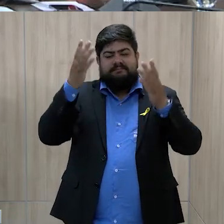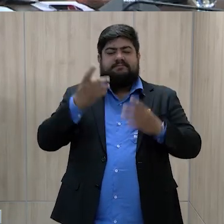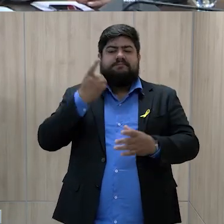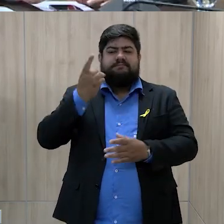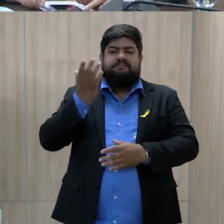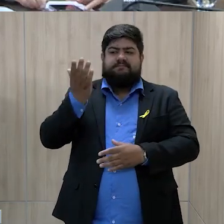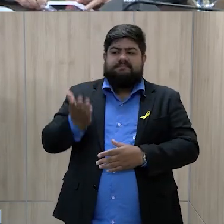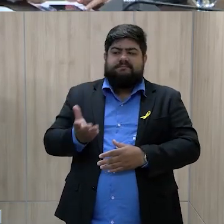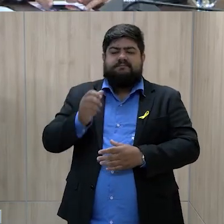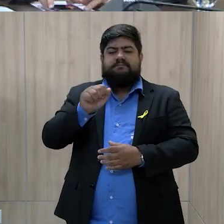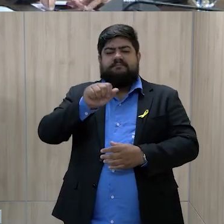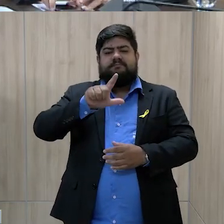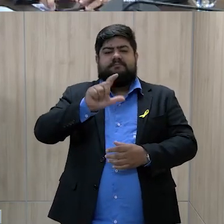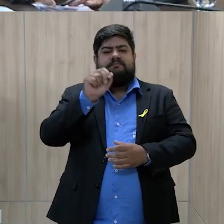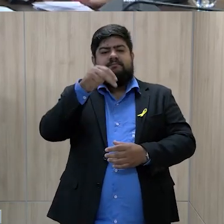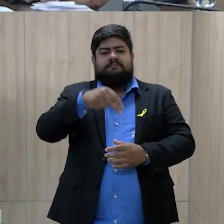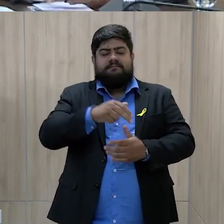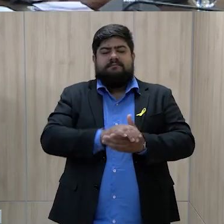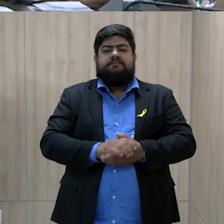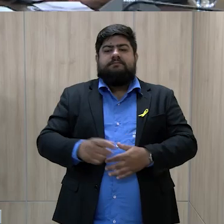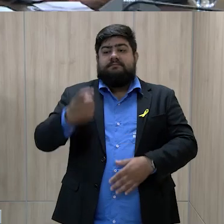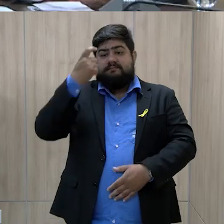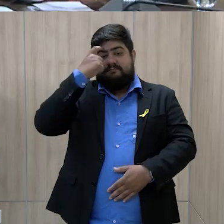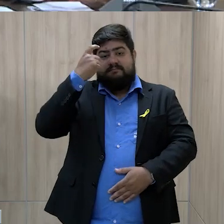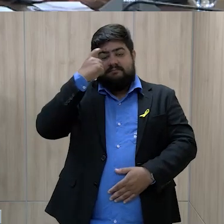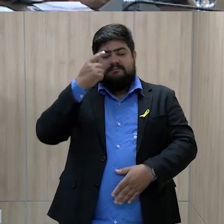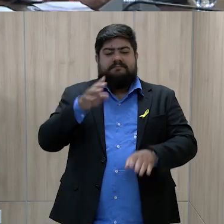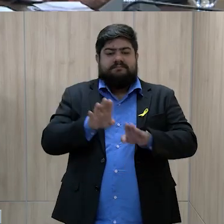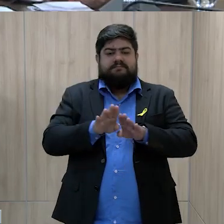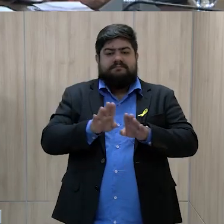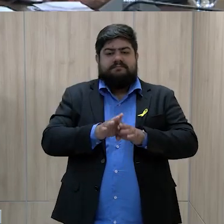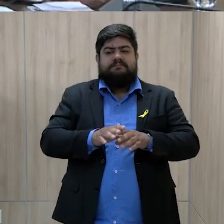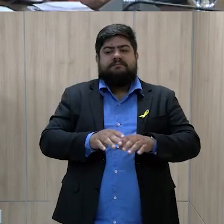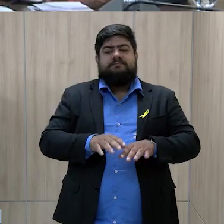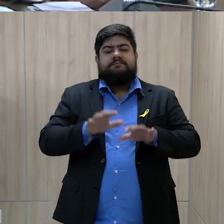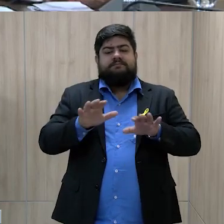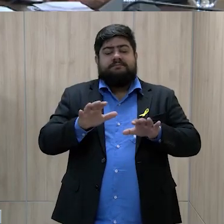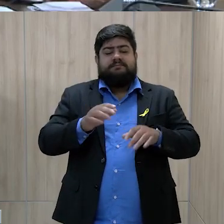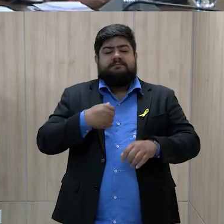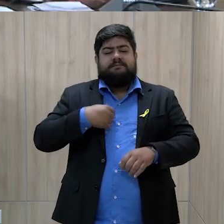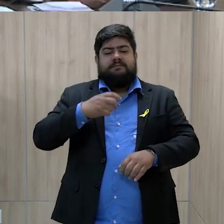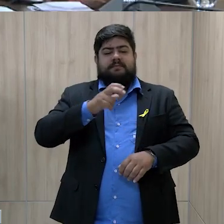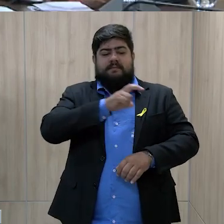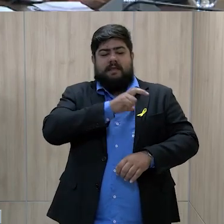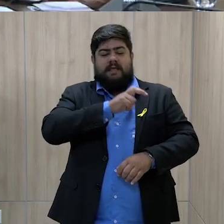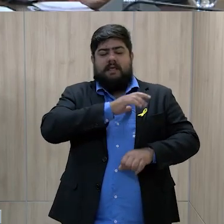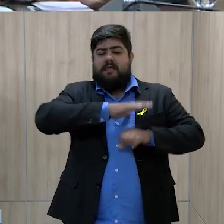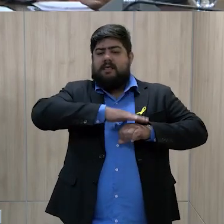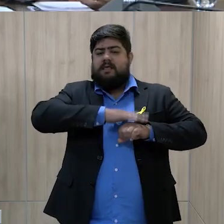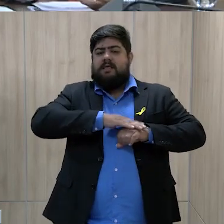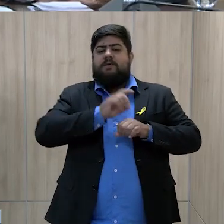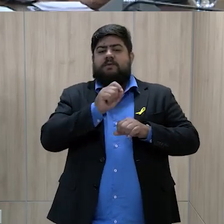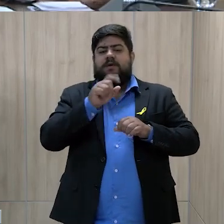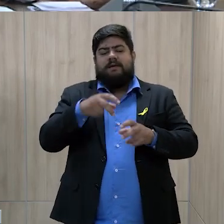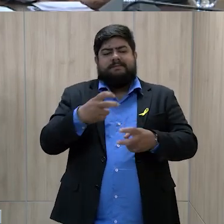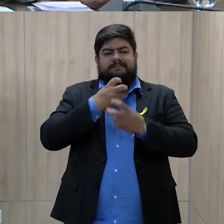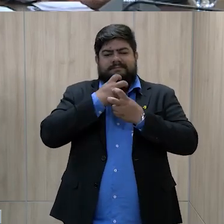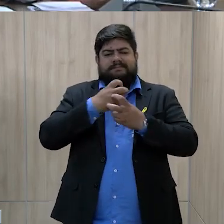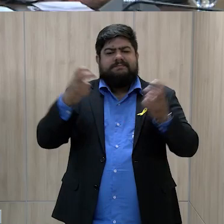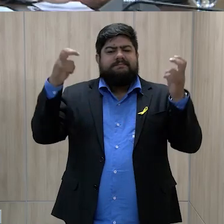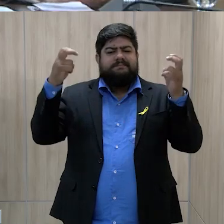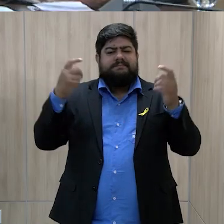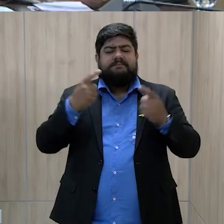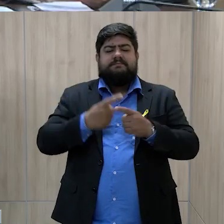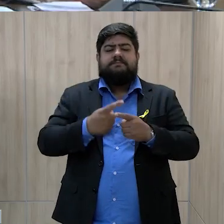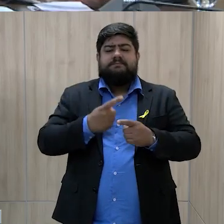parabenizo a iniciativa do deputado Alan Queiroz e penso e assim que eu em particularmente faço o